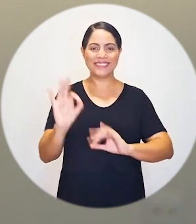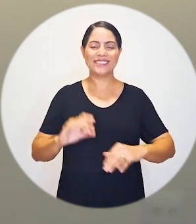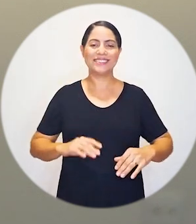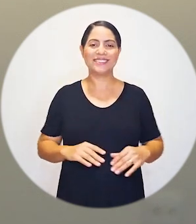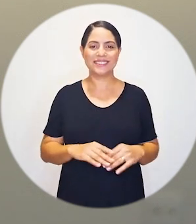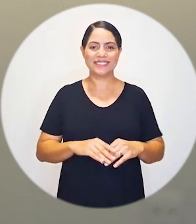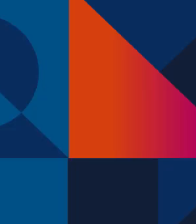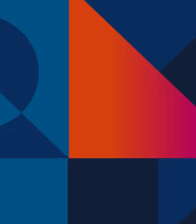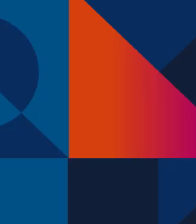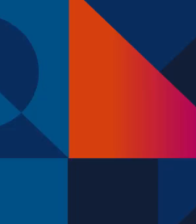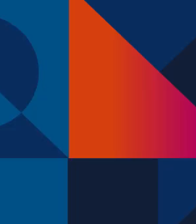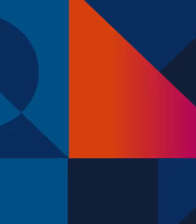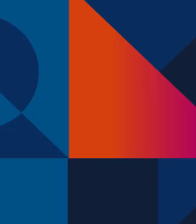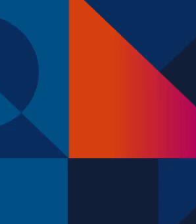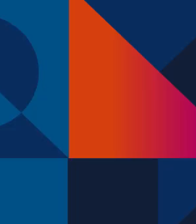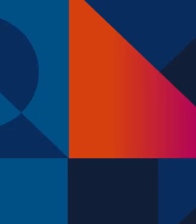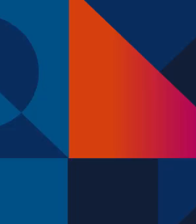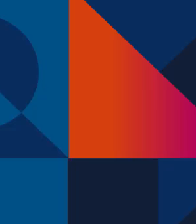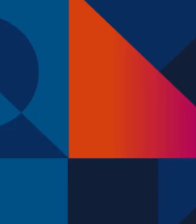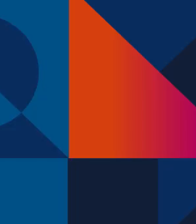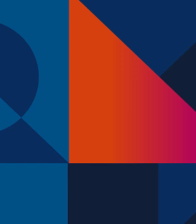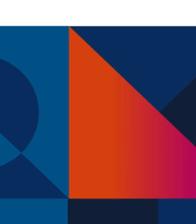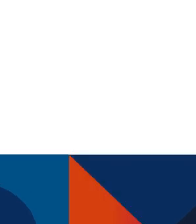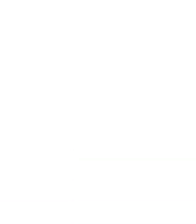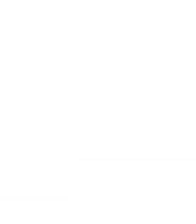já estamos no ar.